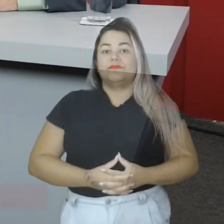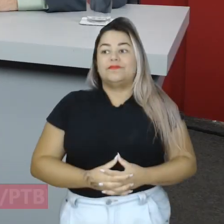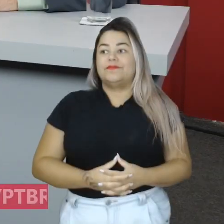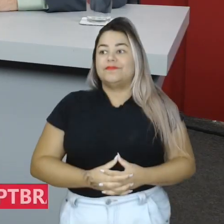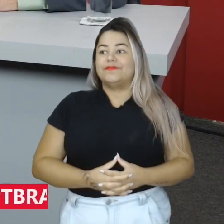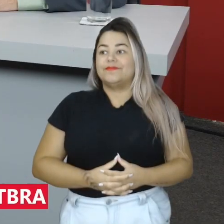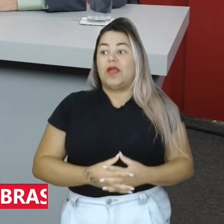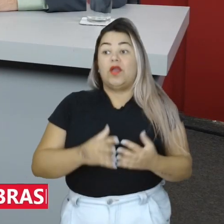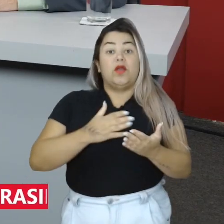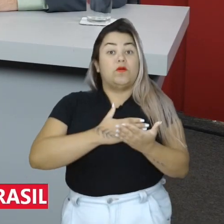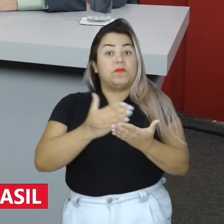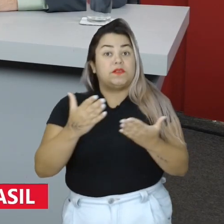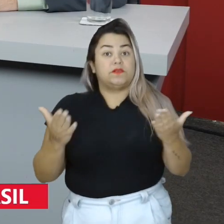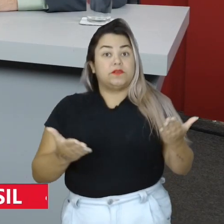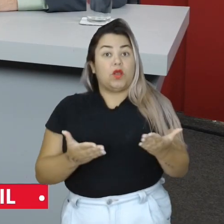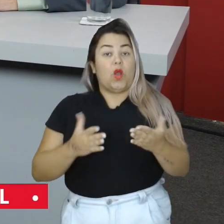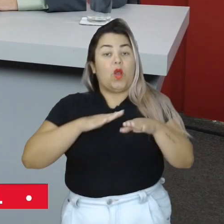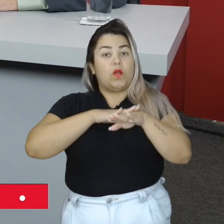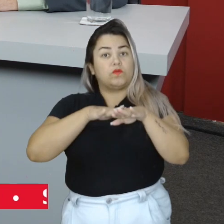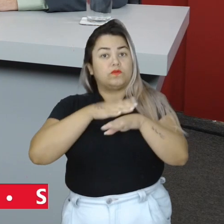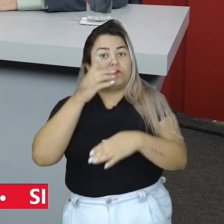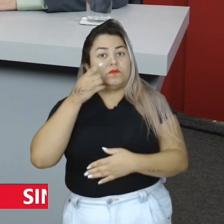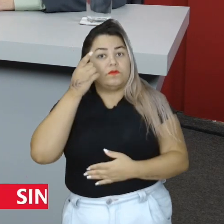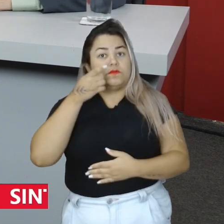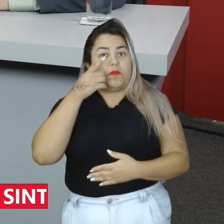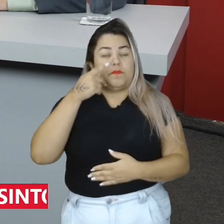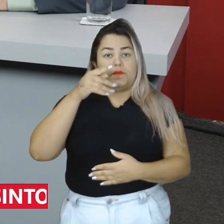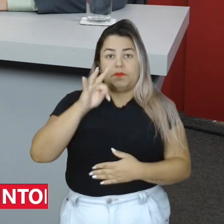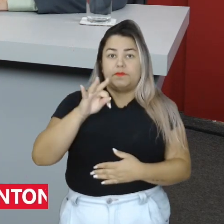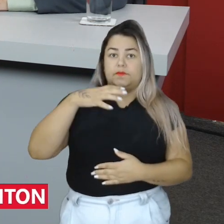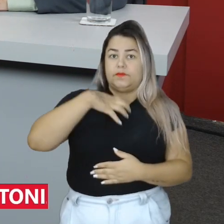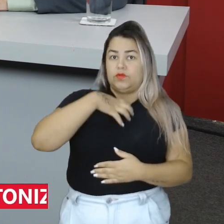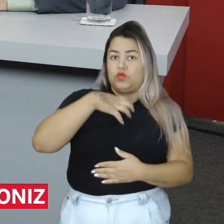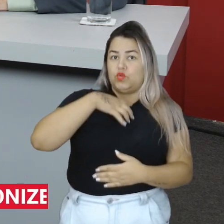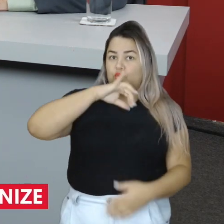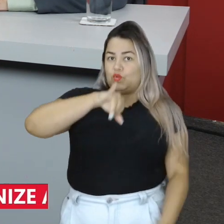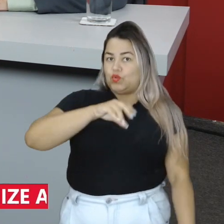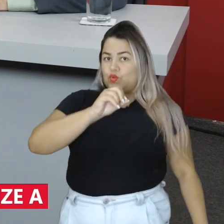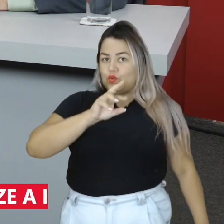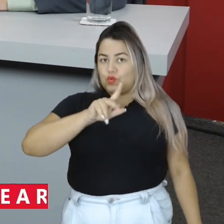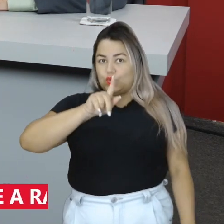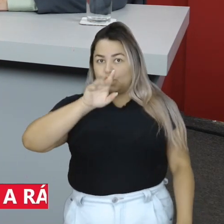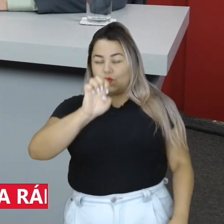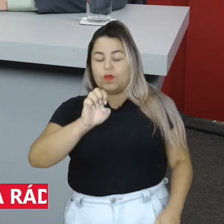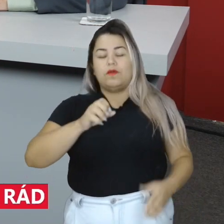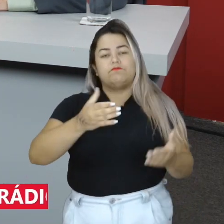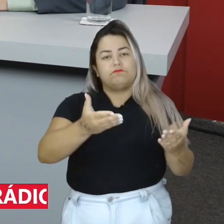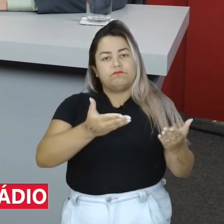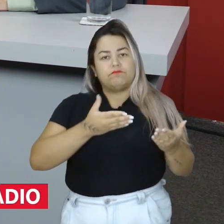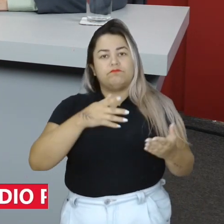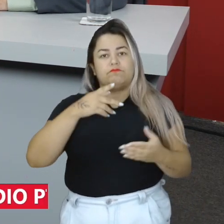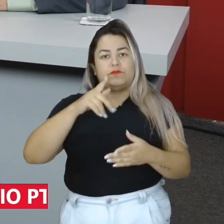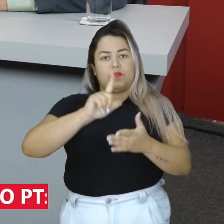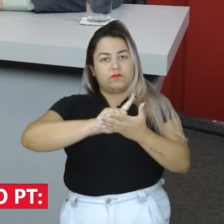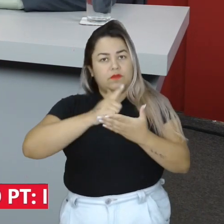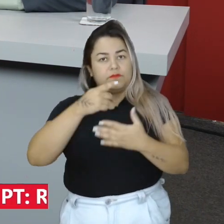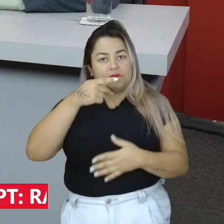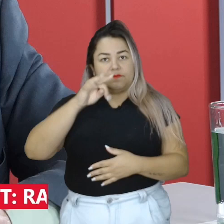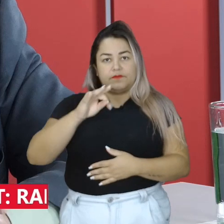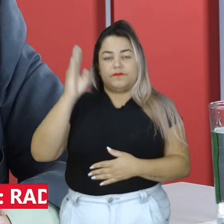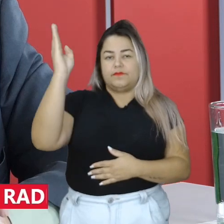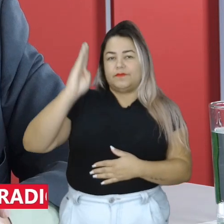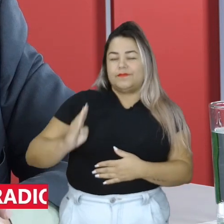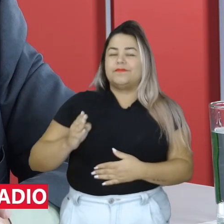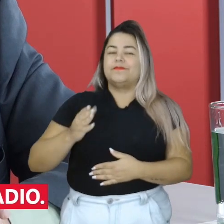A gente conversa agora com o deputado federal pelo PT da Bahia, Jorge Sola. Bem-vindo, deputado, ao Jornal PT Brasil. Muito obrigado. Eu que